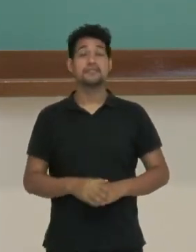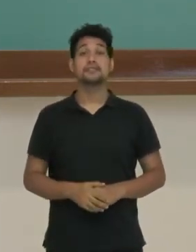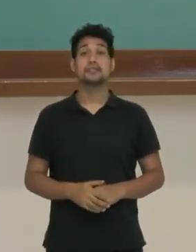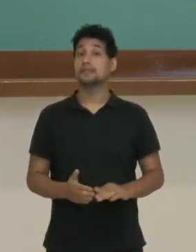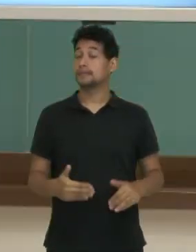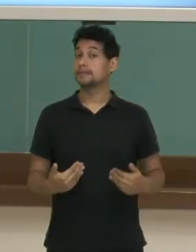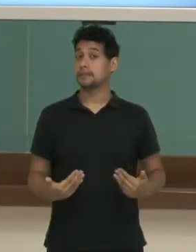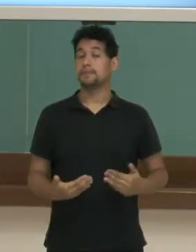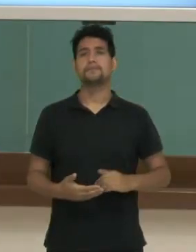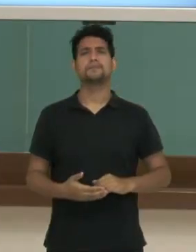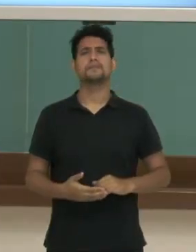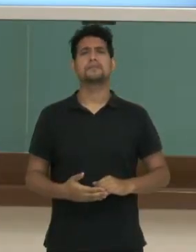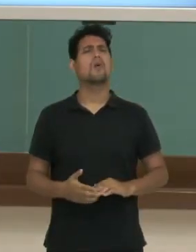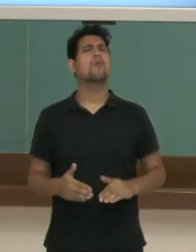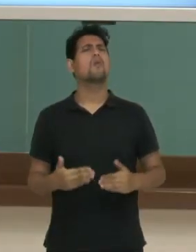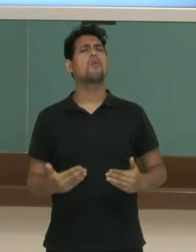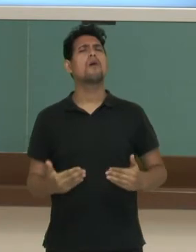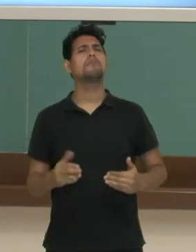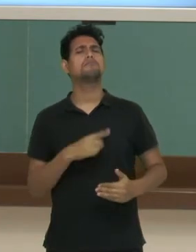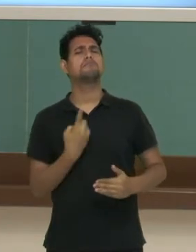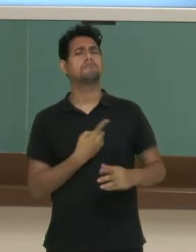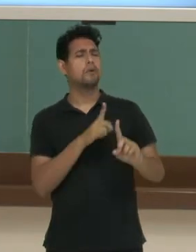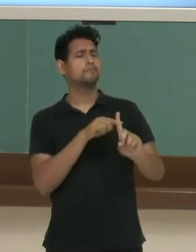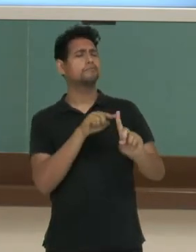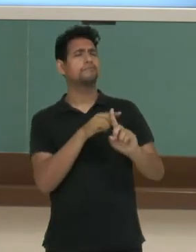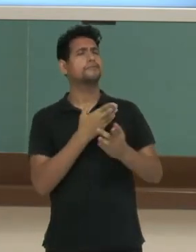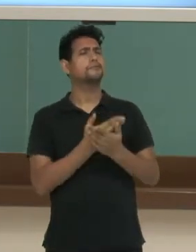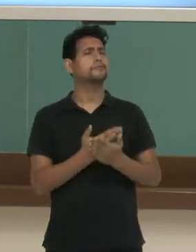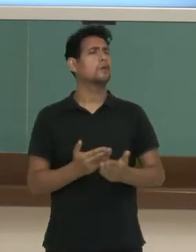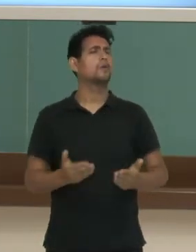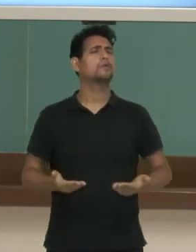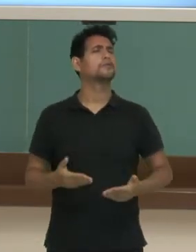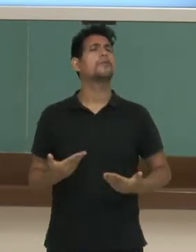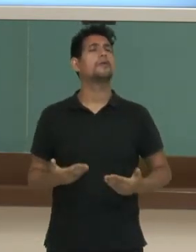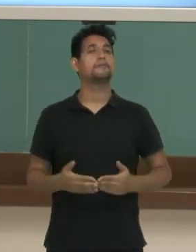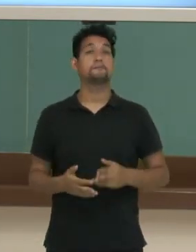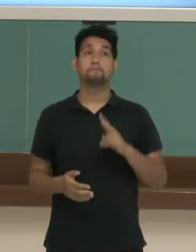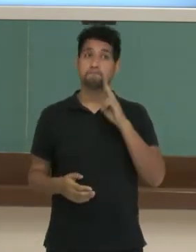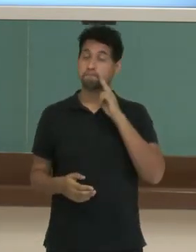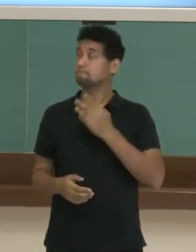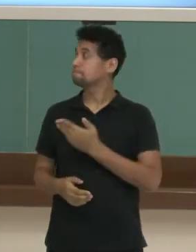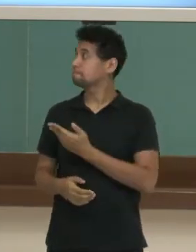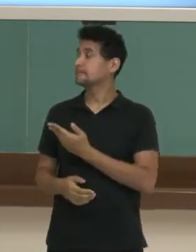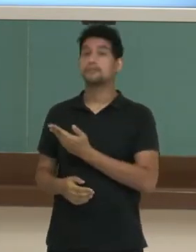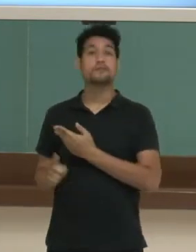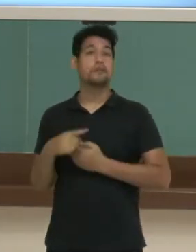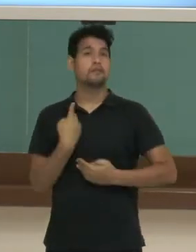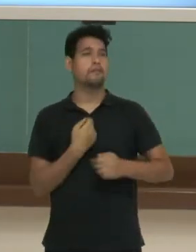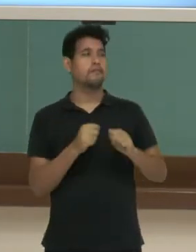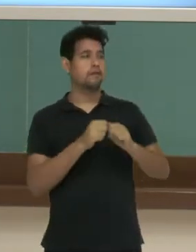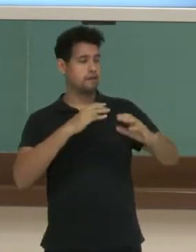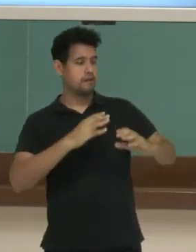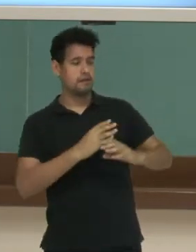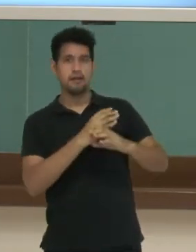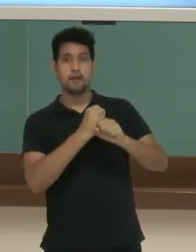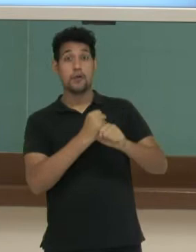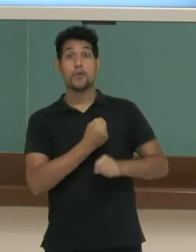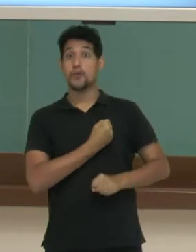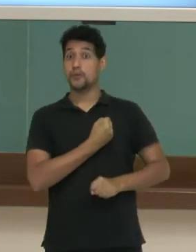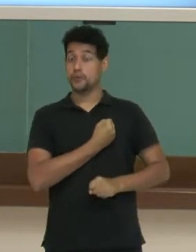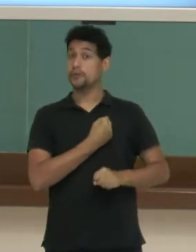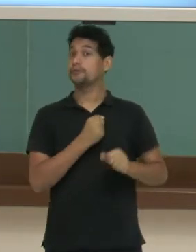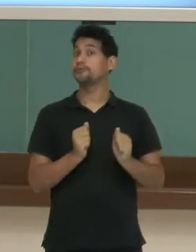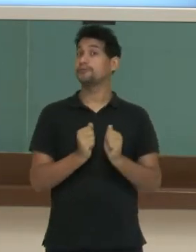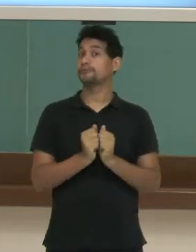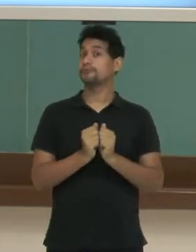só. Então, qual será o nosso objetivo de estudo de hoje? Olha lá, efetuar a multiplicação de um número natural